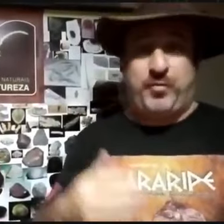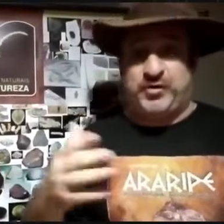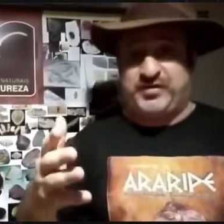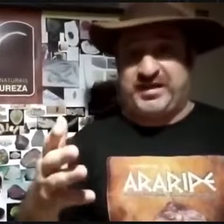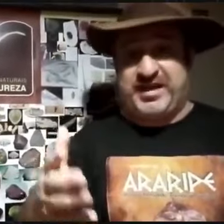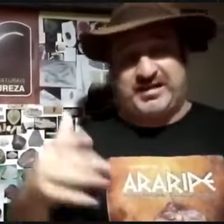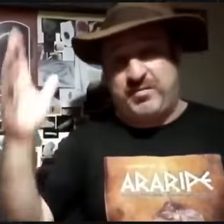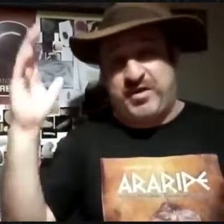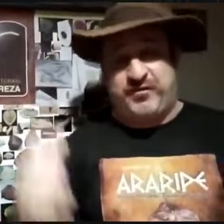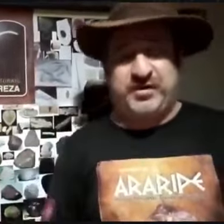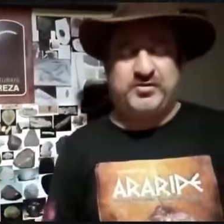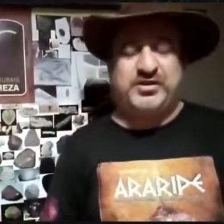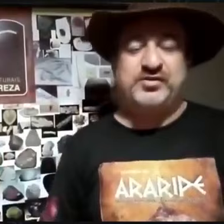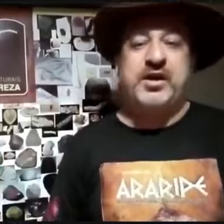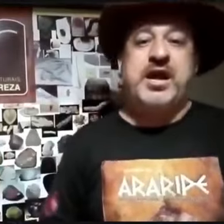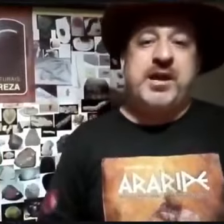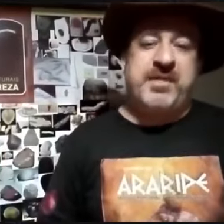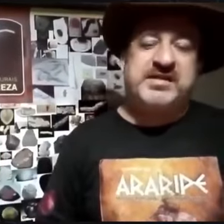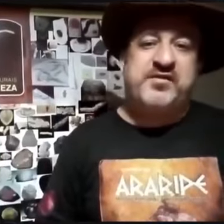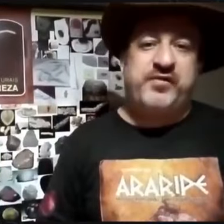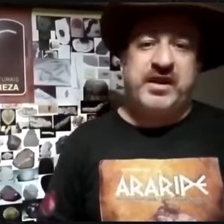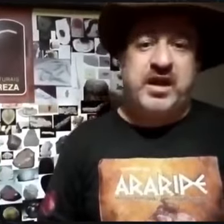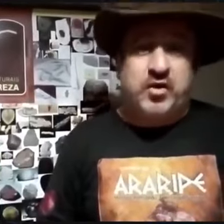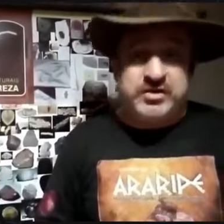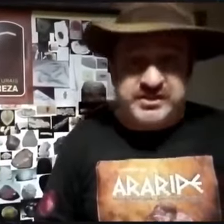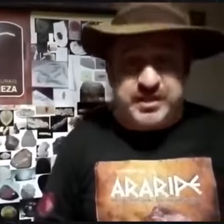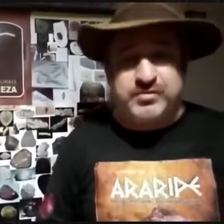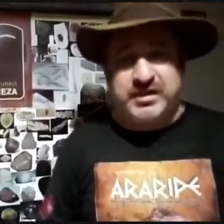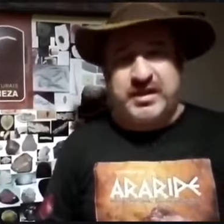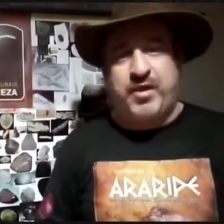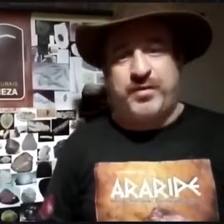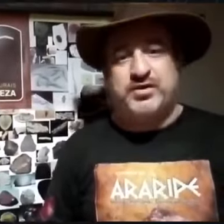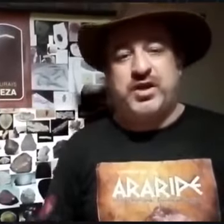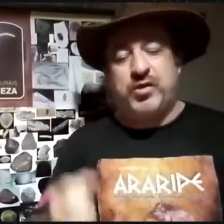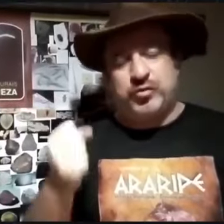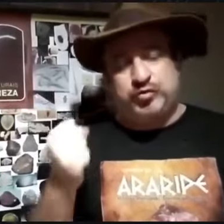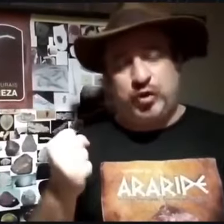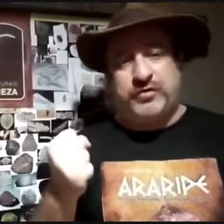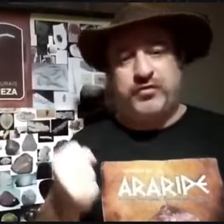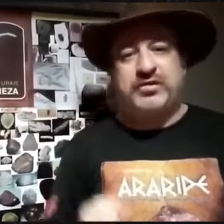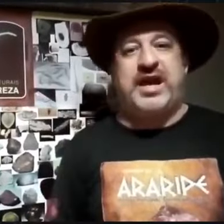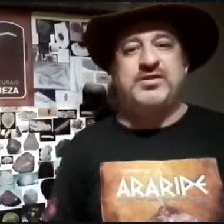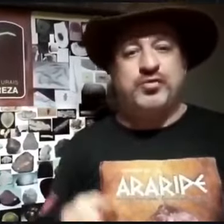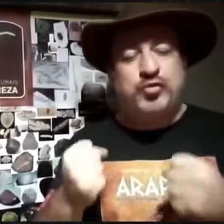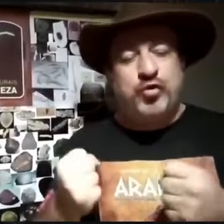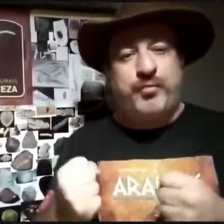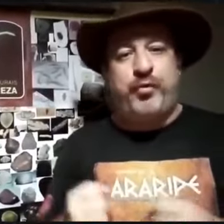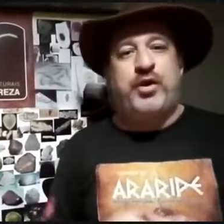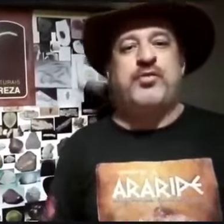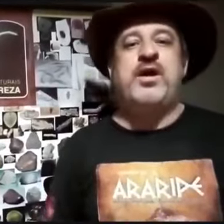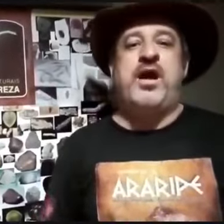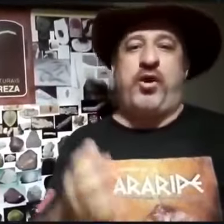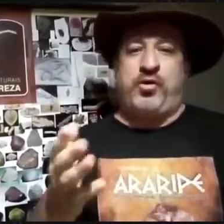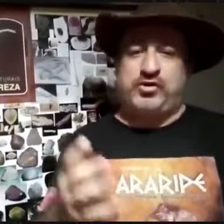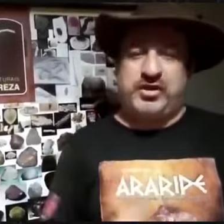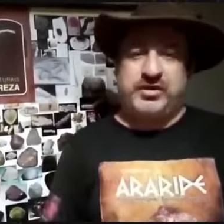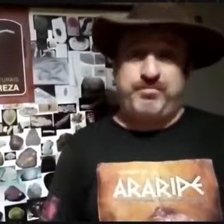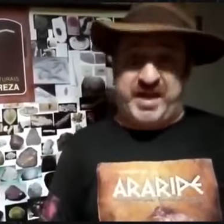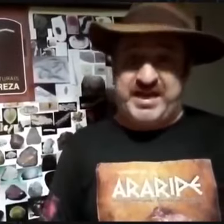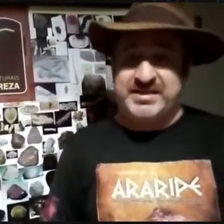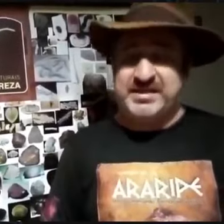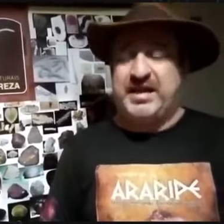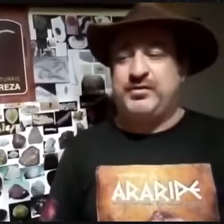maravilhoso. Eu posso ficar aqui até amanhã falando disso. Mas enfim, nós estamos aqui realmente com toda a vontade, com todo o apoio ao